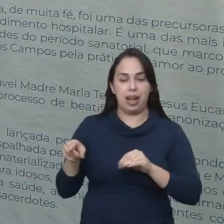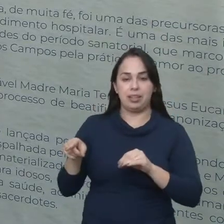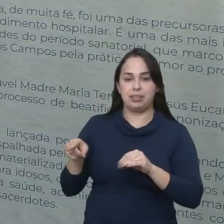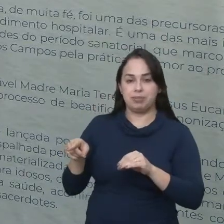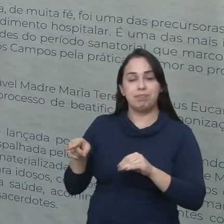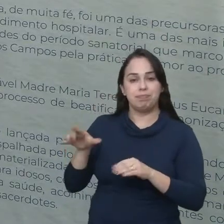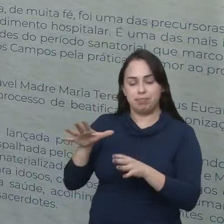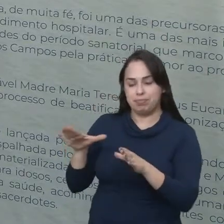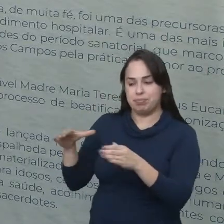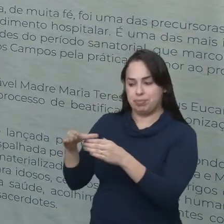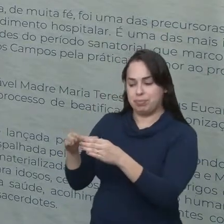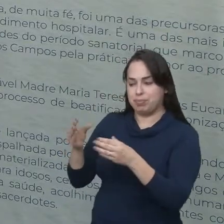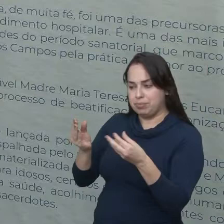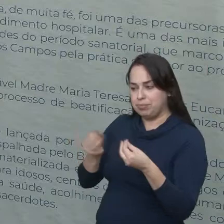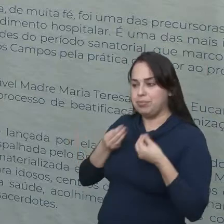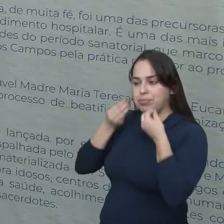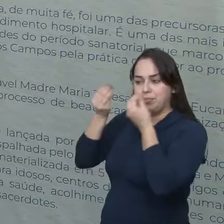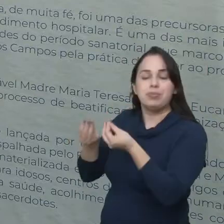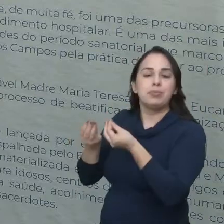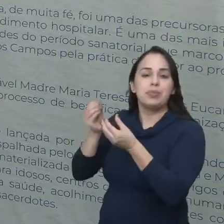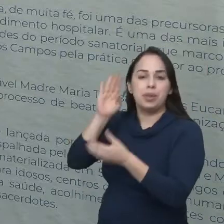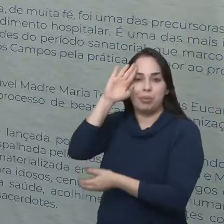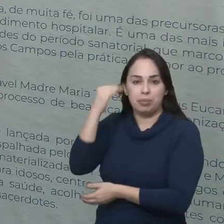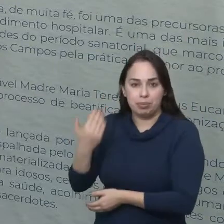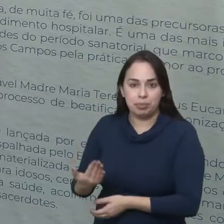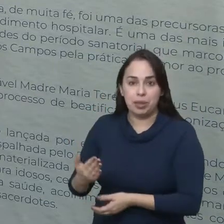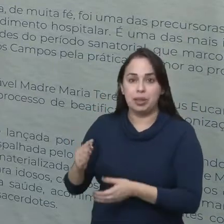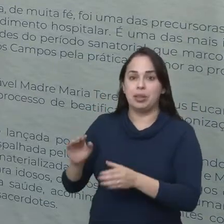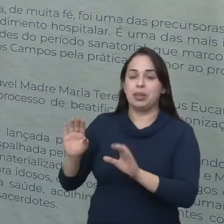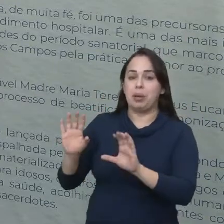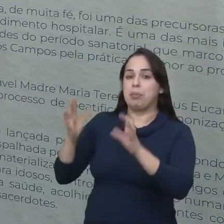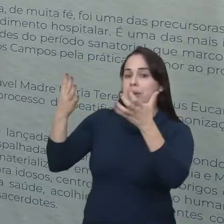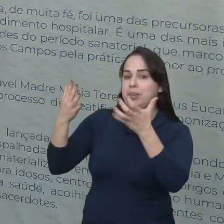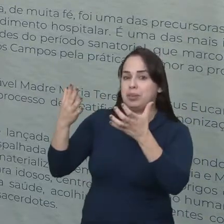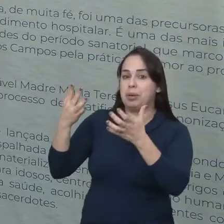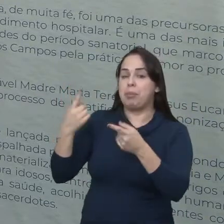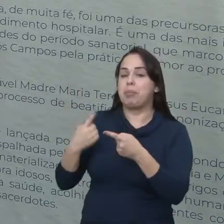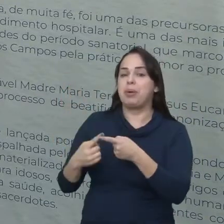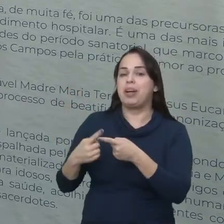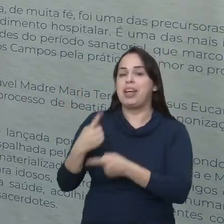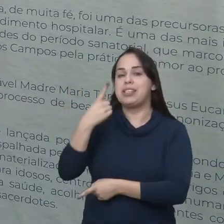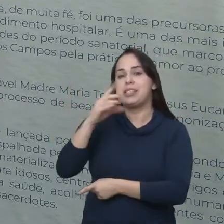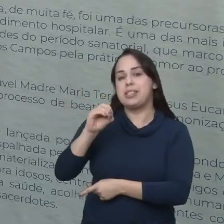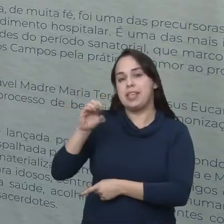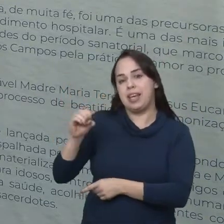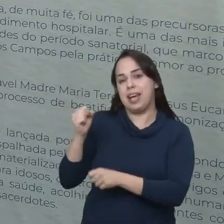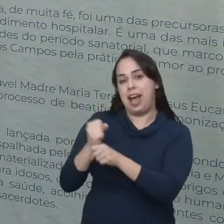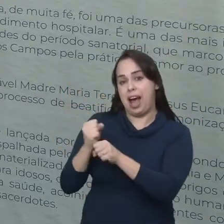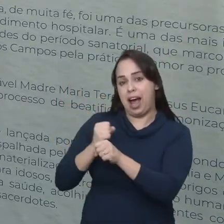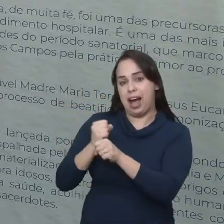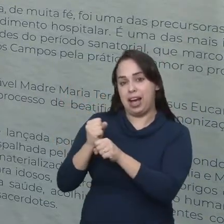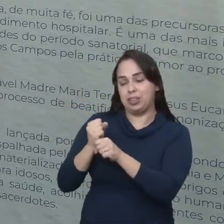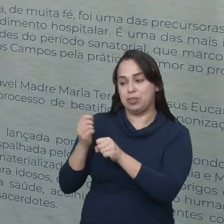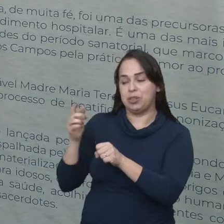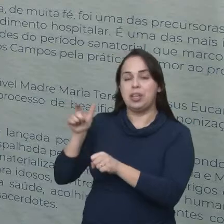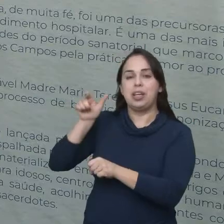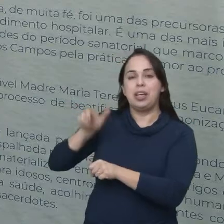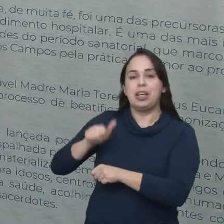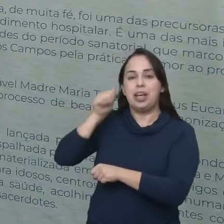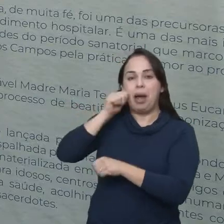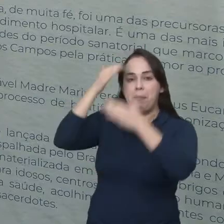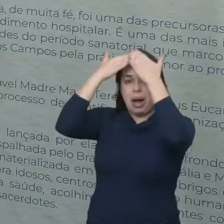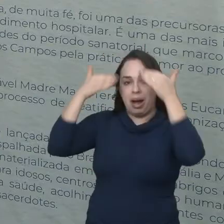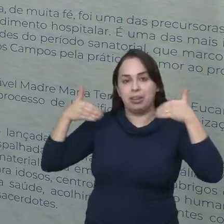recebendo essa homenagem. Vamos estar fazendo uma comemoração pelo centenário da chegada da Madre Teresa aqui em São José dos